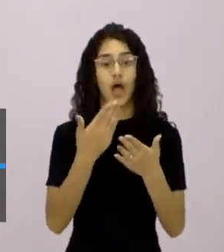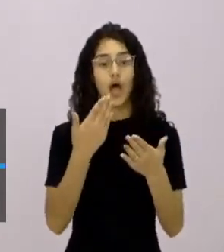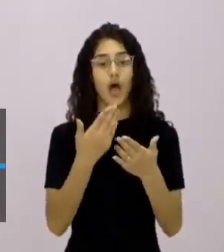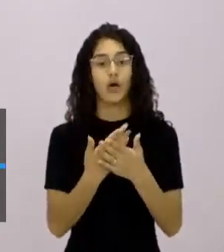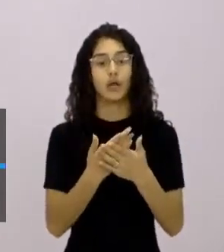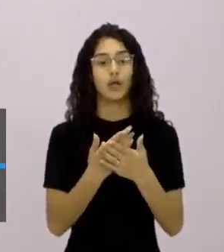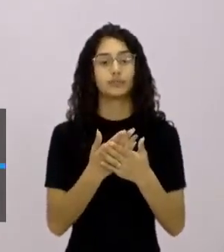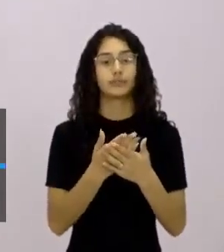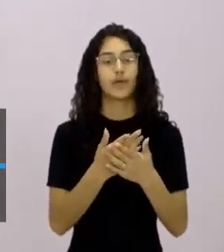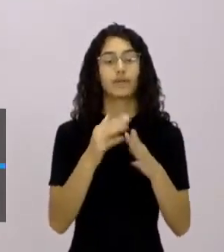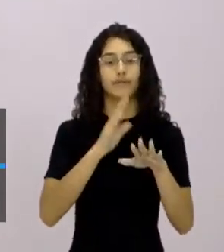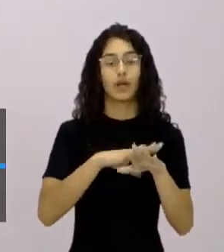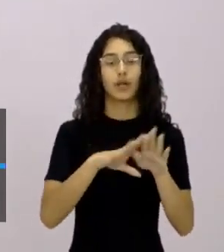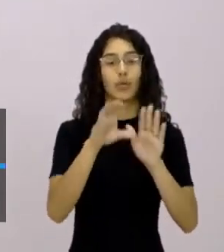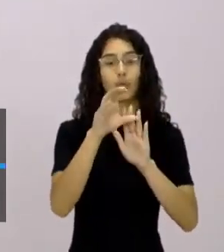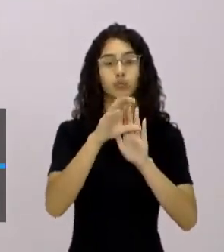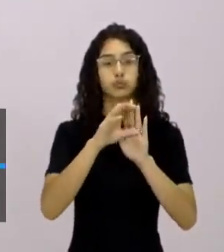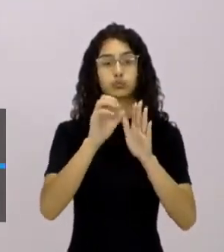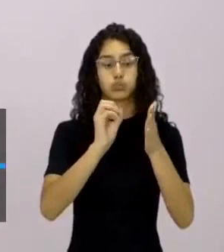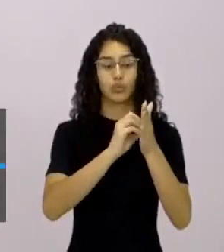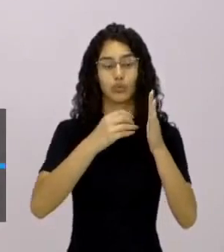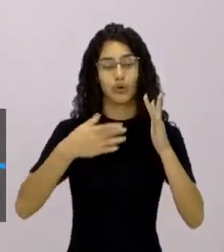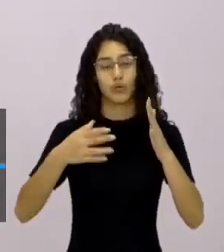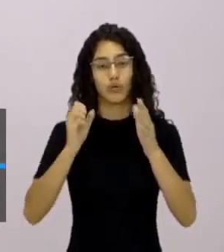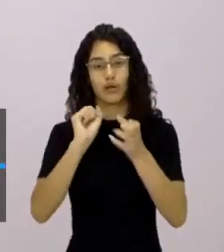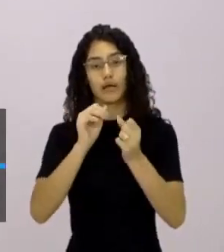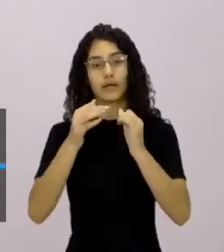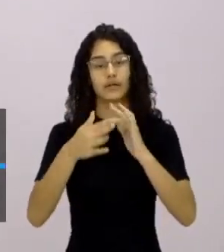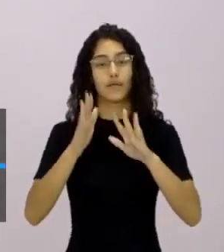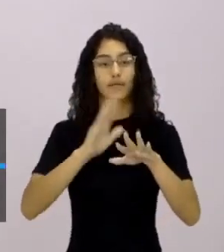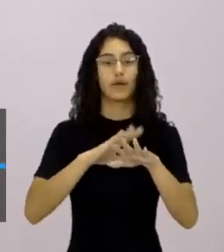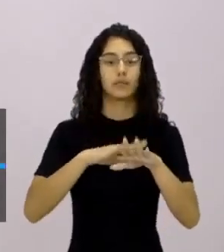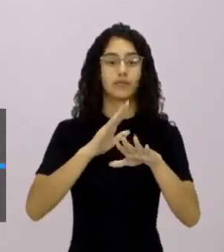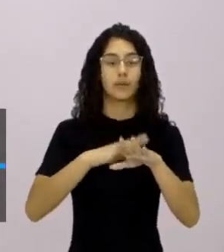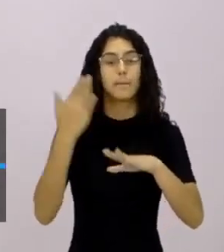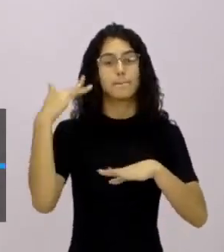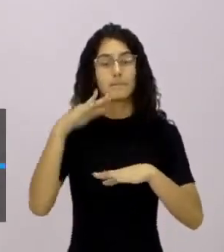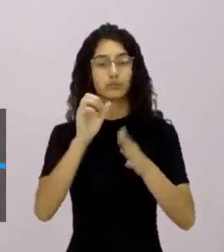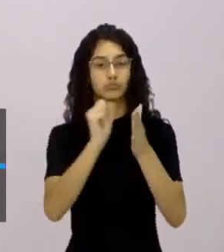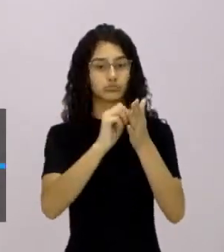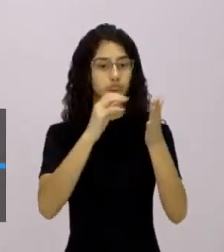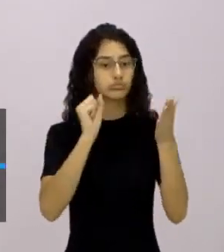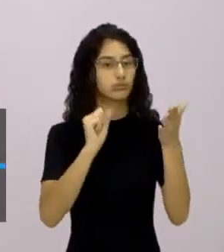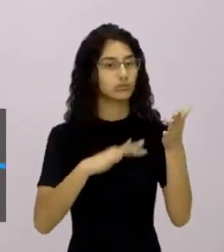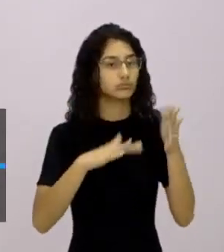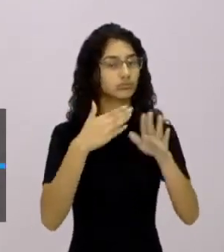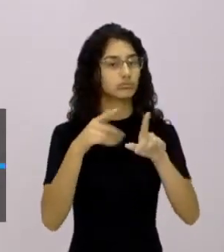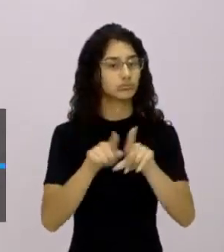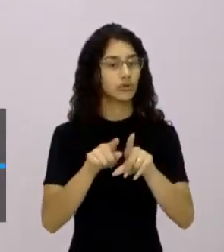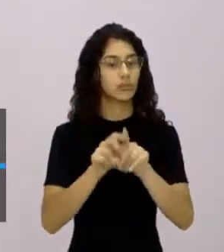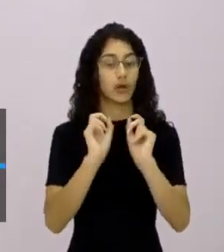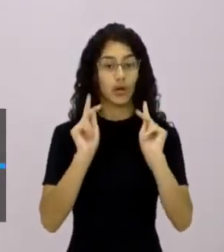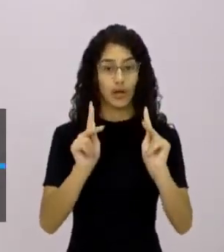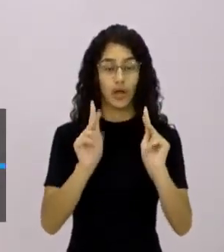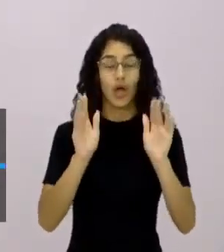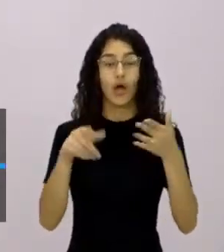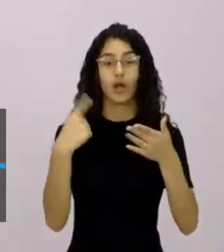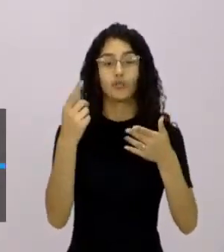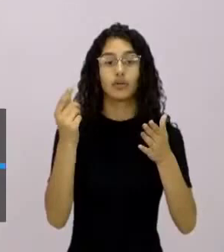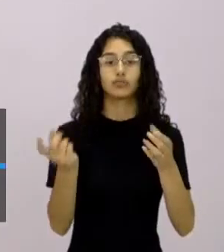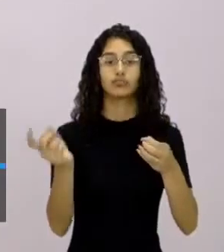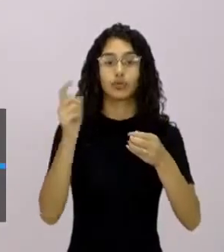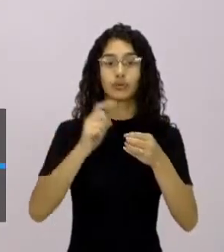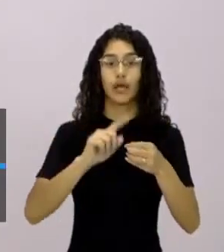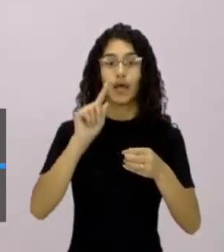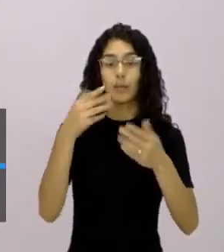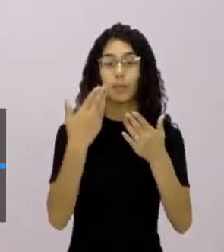aula é retirada do currículo em ação. Vocês têm a oportunidade de fazer mais desses exercícios aí, tá certo? Agora a gente vai rodar a vinheta